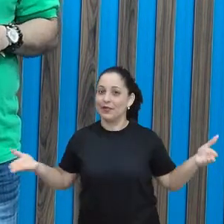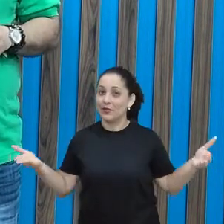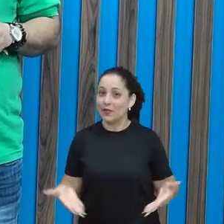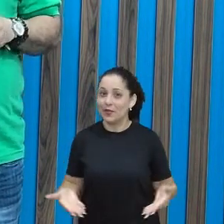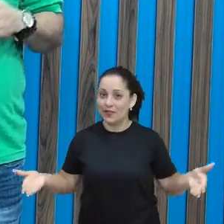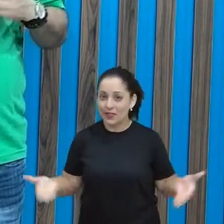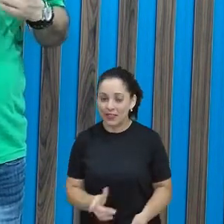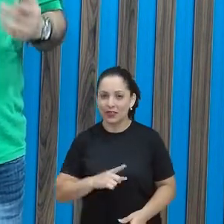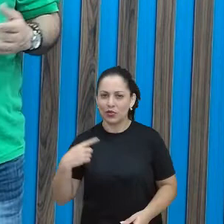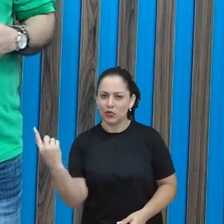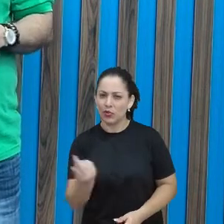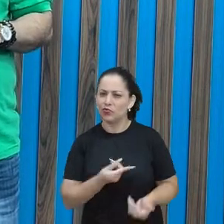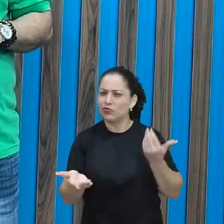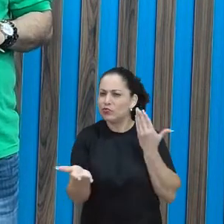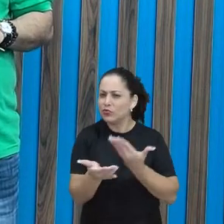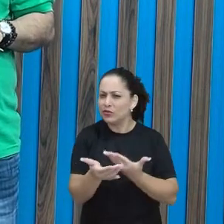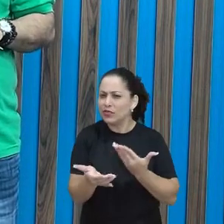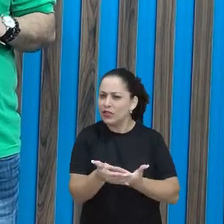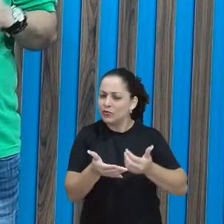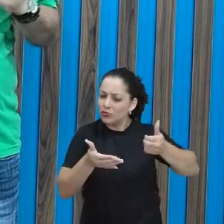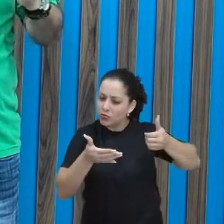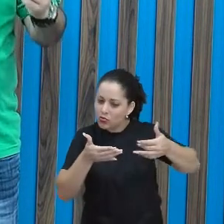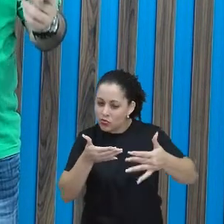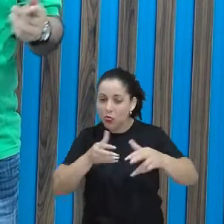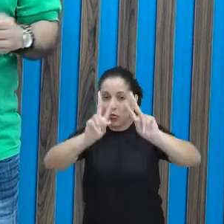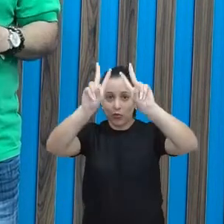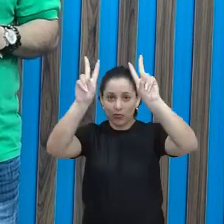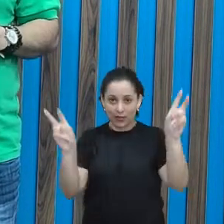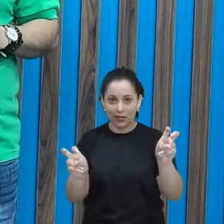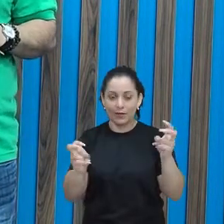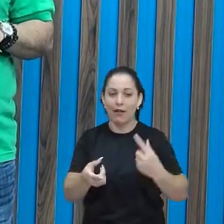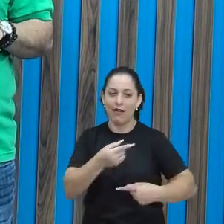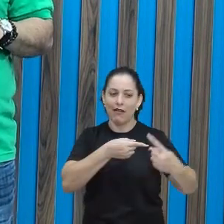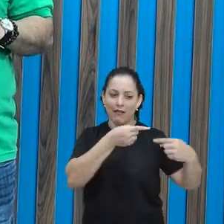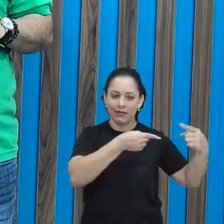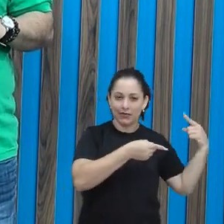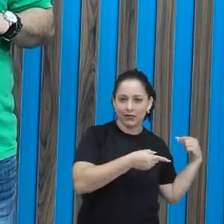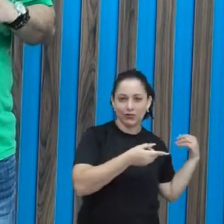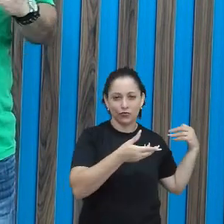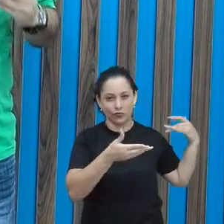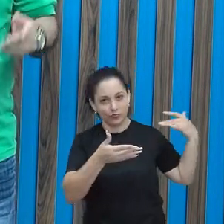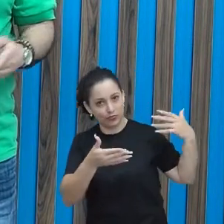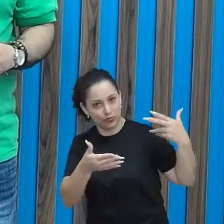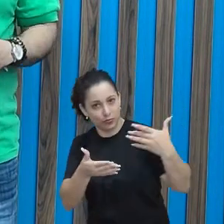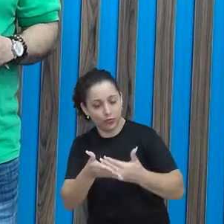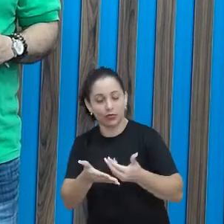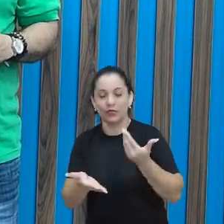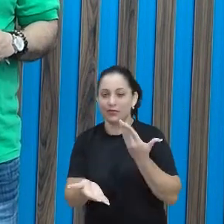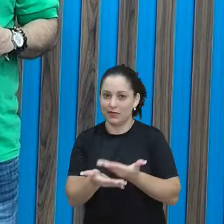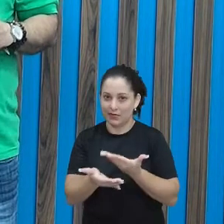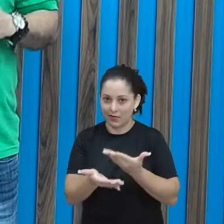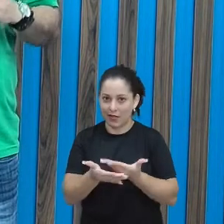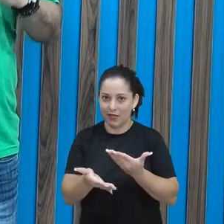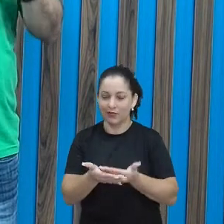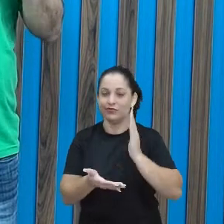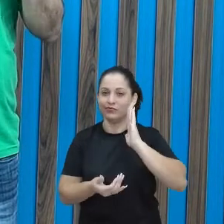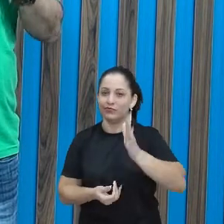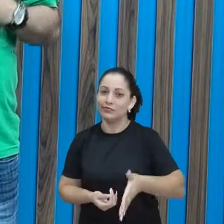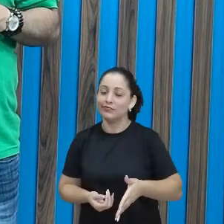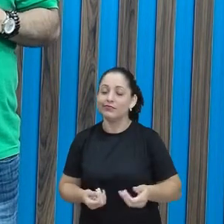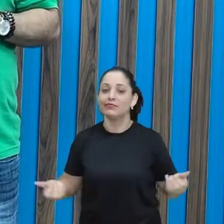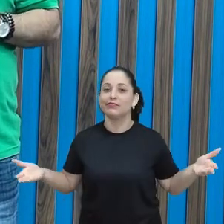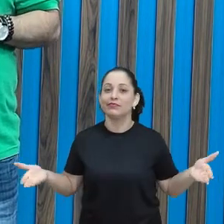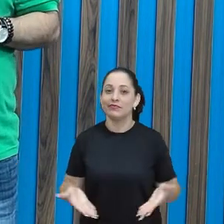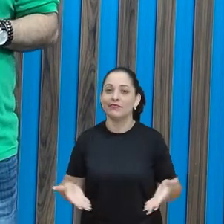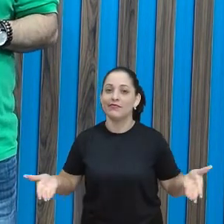vamos continuar aqui trabalhando uma temática que a gente vinha desenvolvendo nas aulas passadas. E para